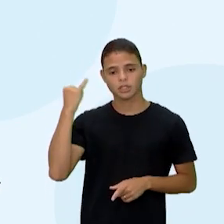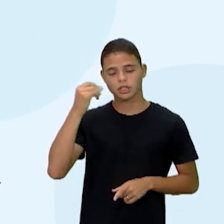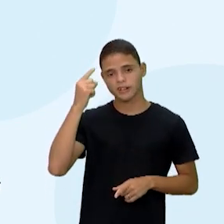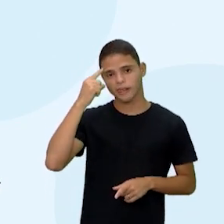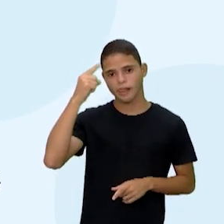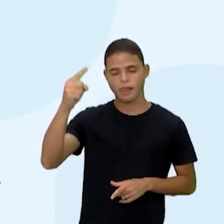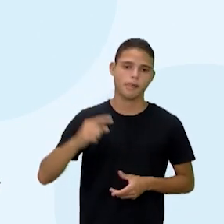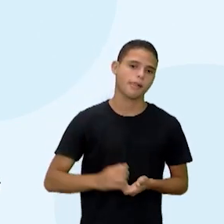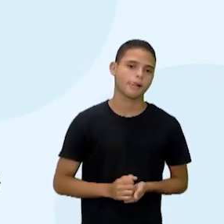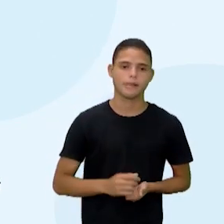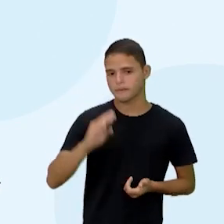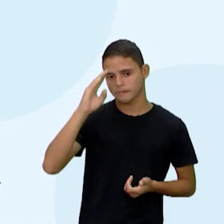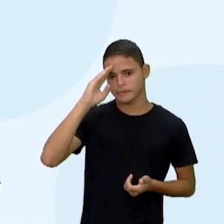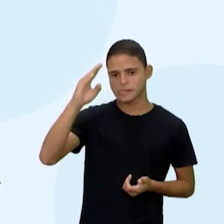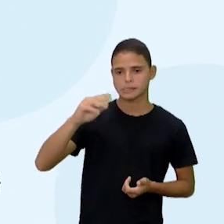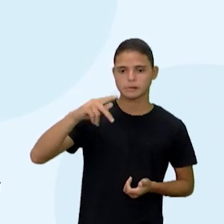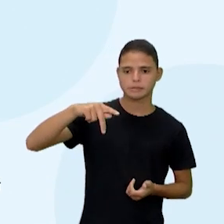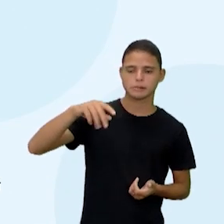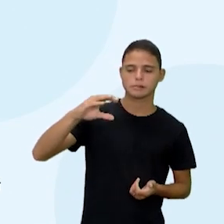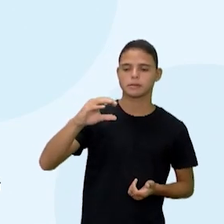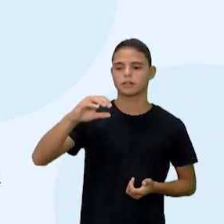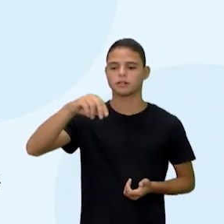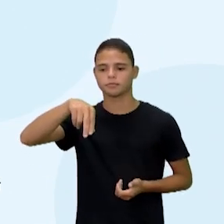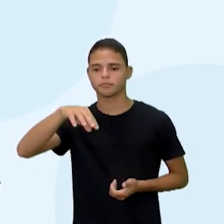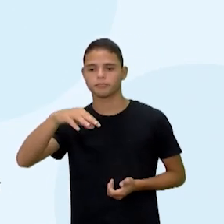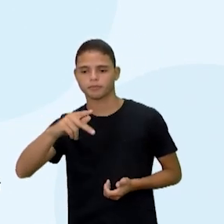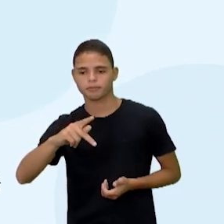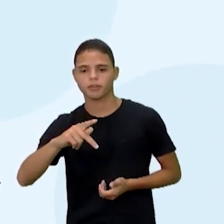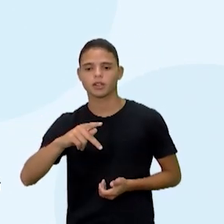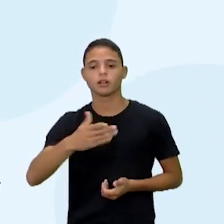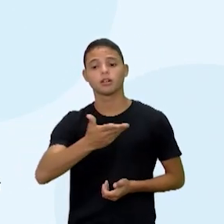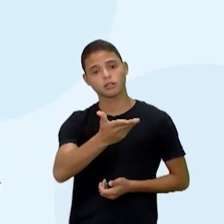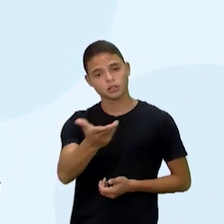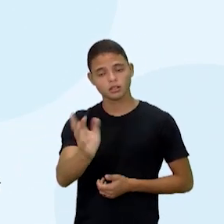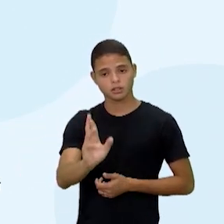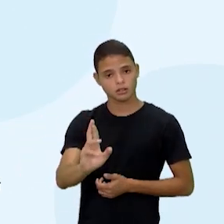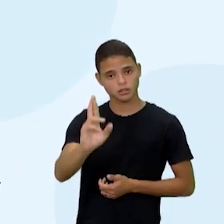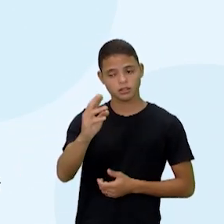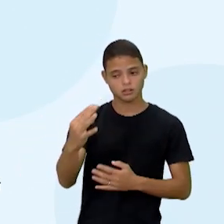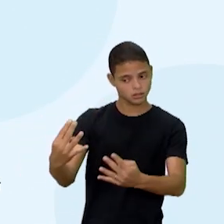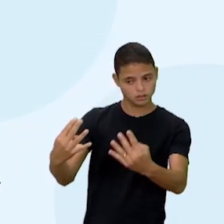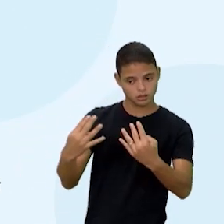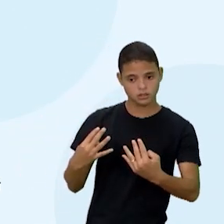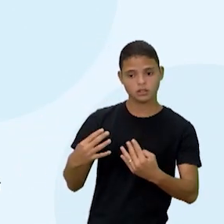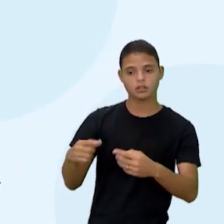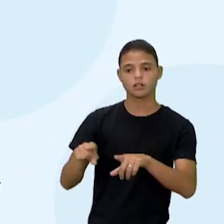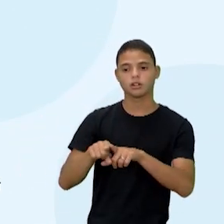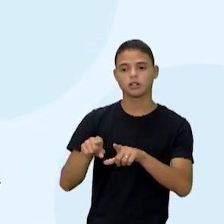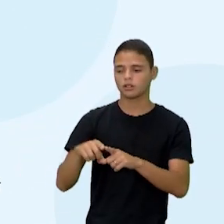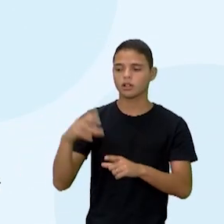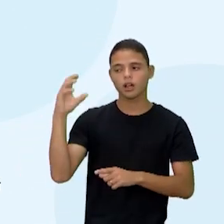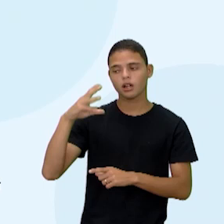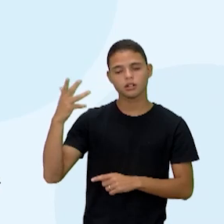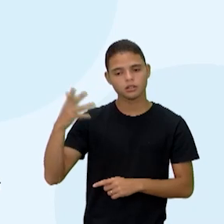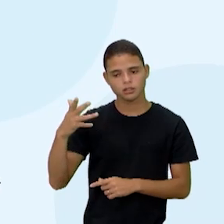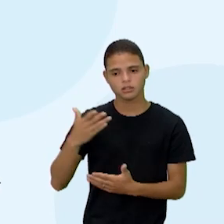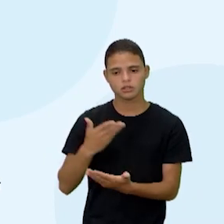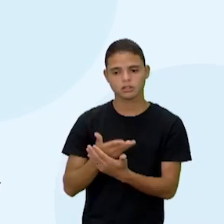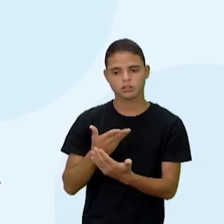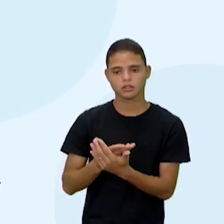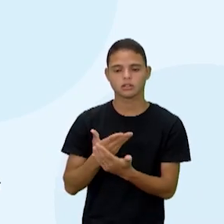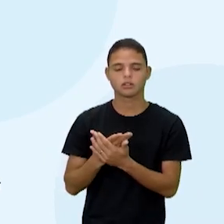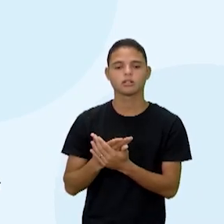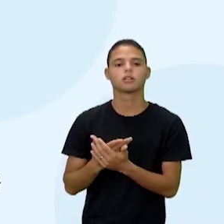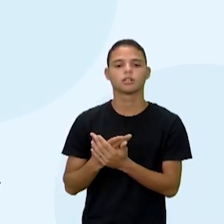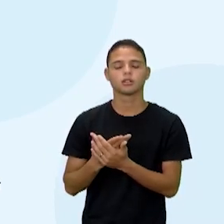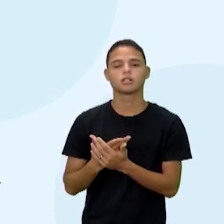né, principalmente os PCNPs, os supervisores que estão me assistindo aqui, sobre a questão da aceleração de estudos. A aceleração de estudos ela é